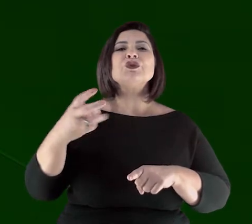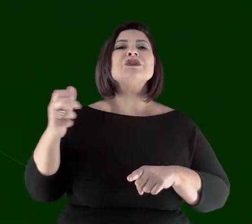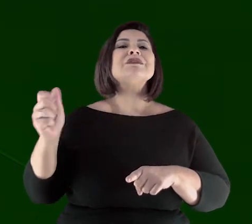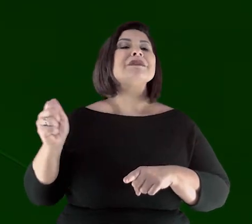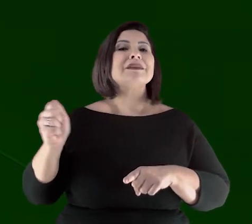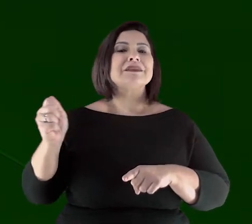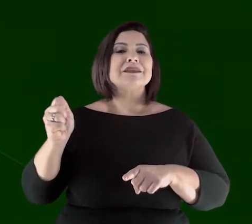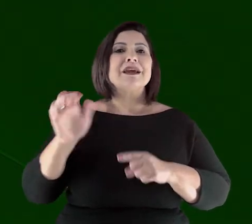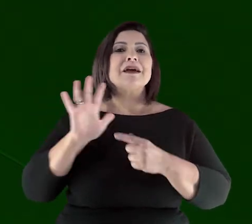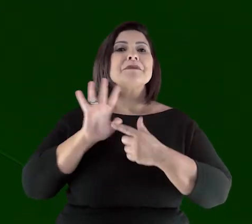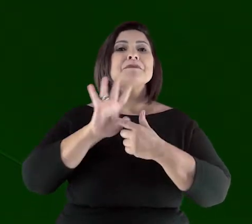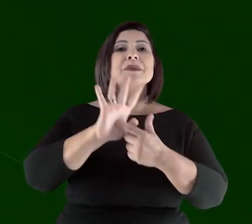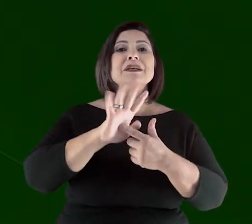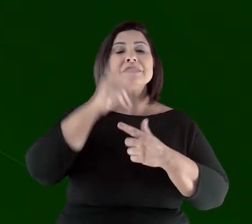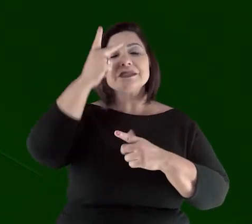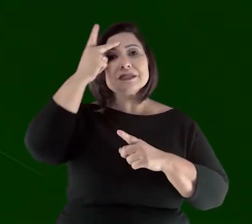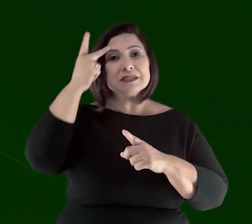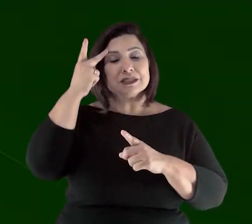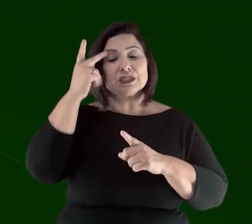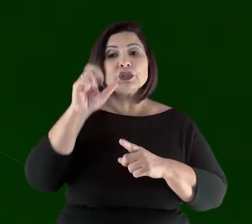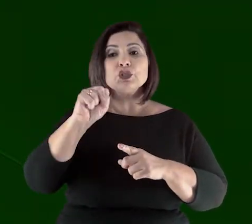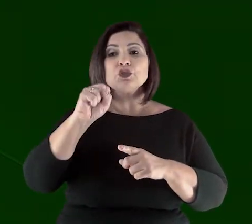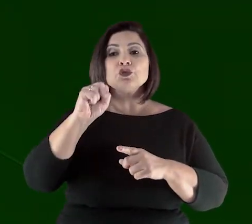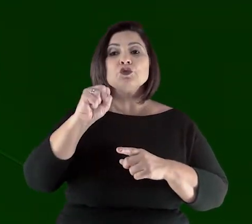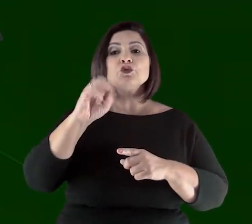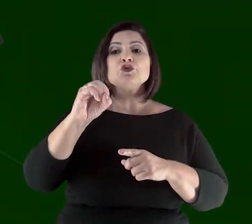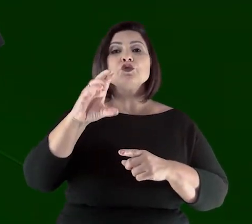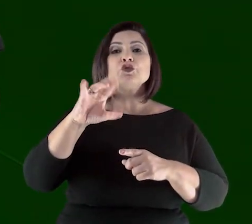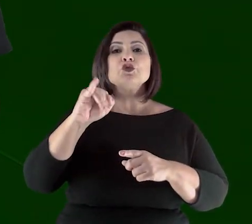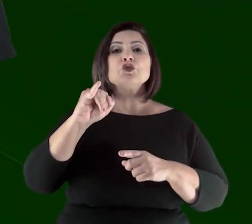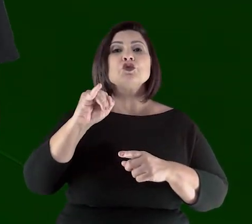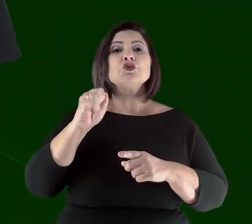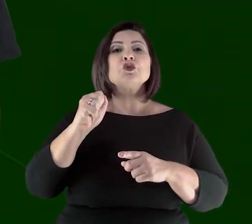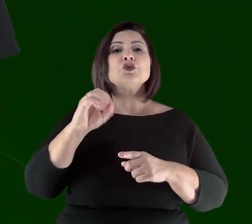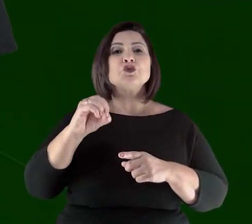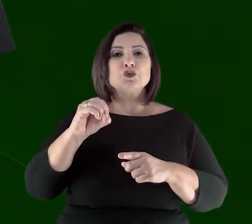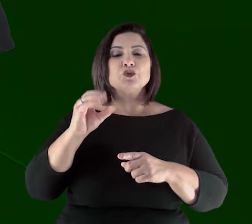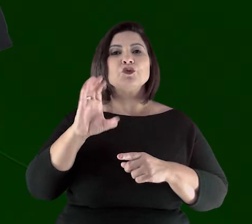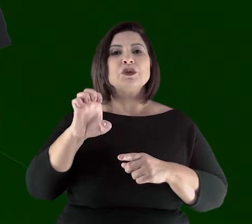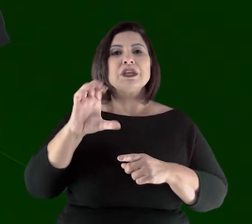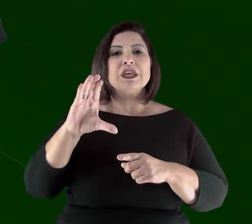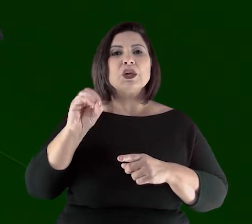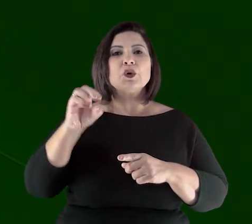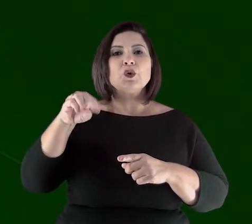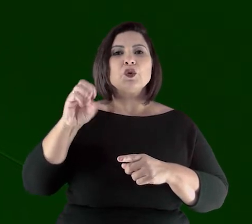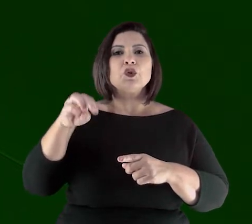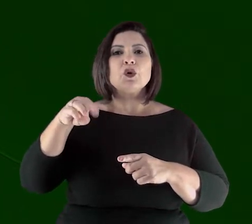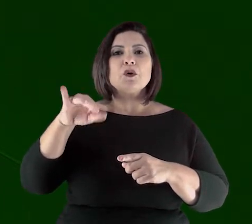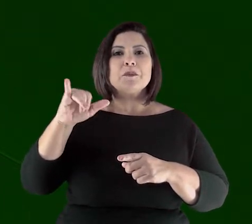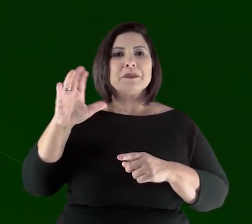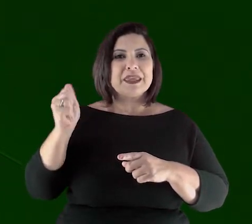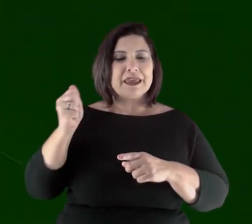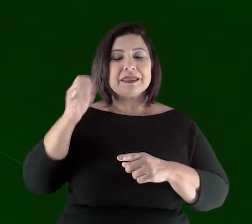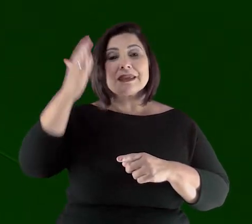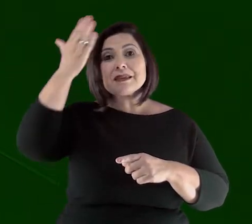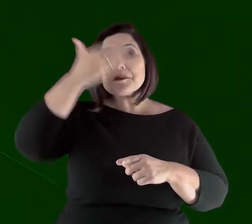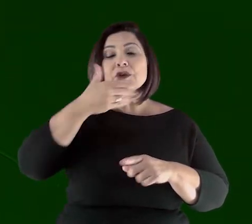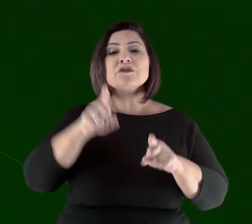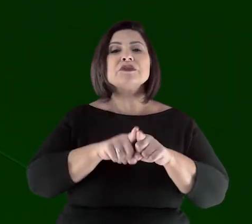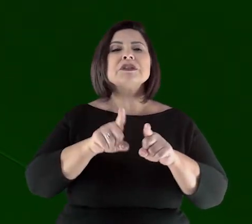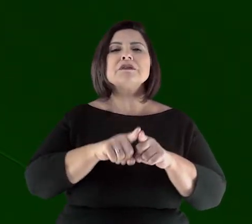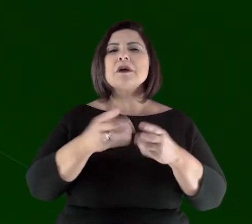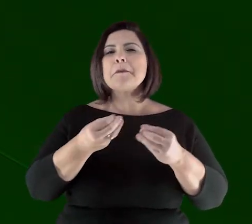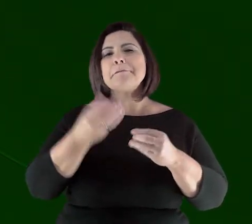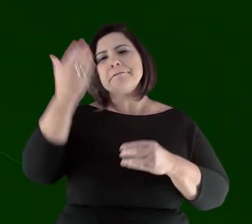Bom, tem vários anexos. Você vai preencher o anexo 3 e o 3A, que são formulários voltados para